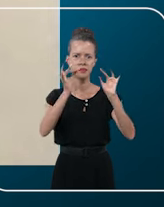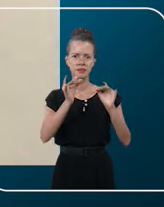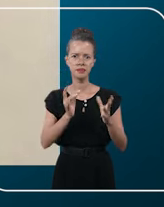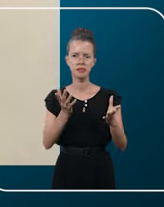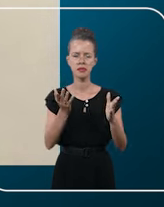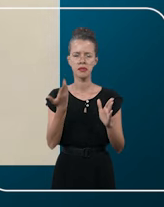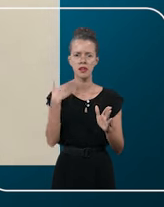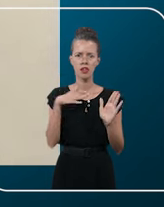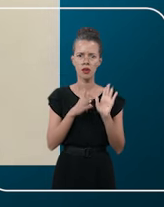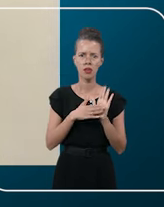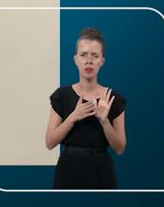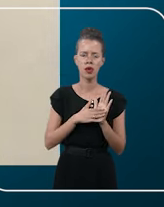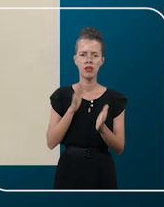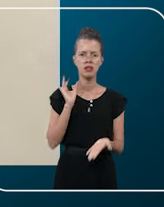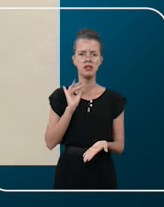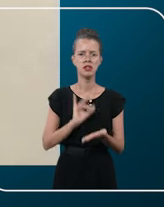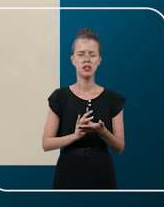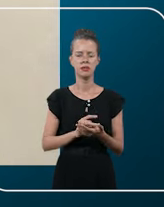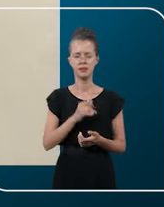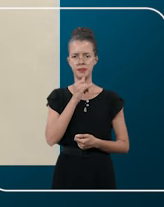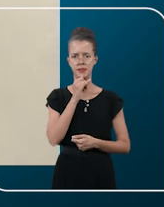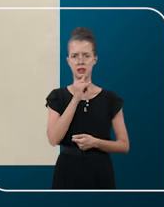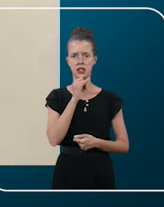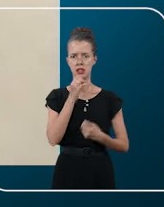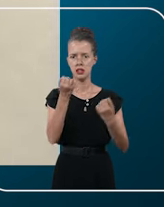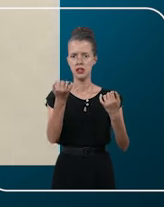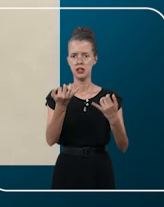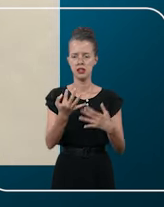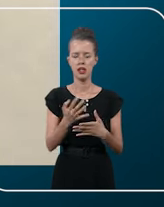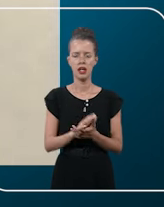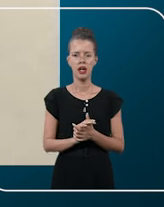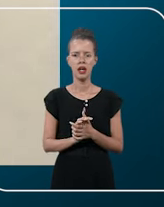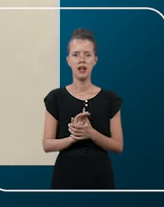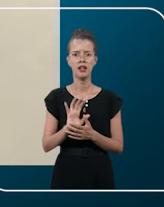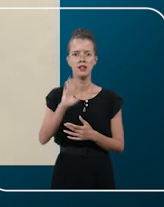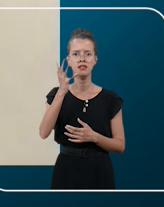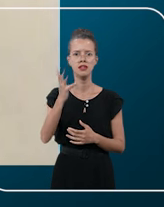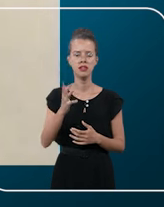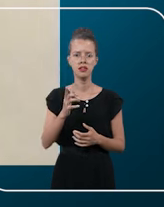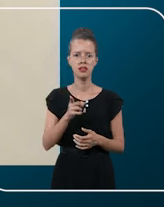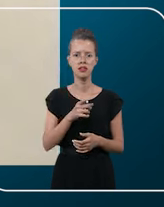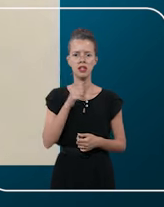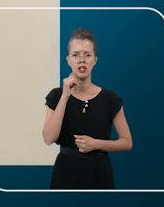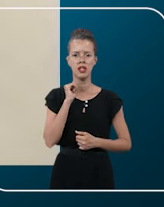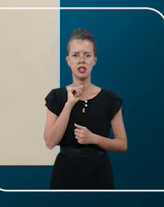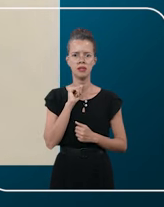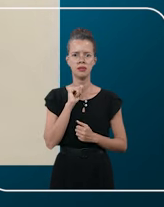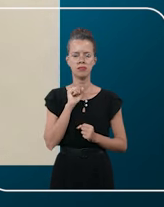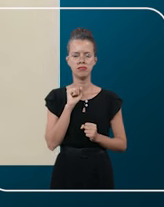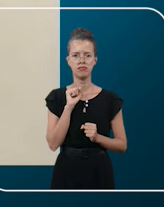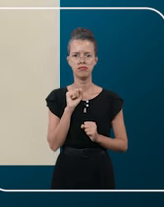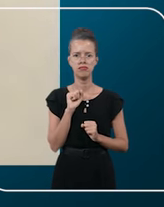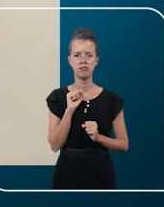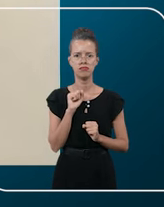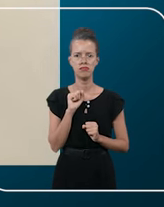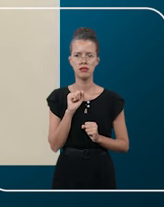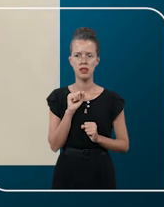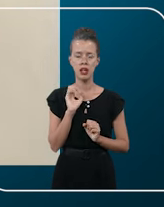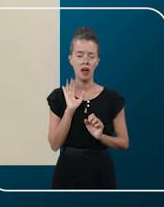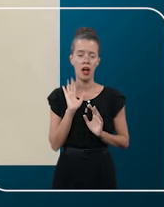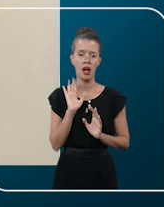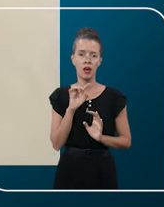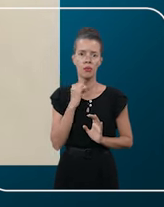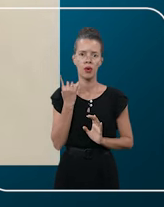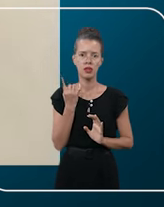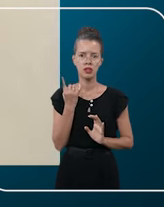Vamos tomar, por exemplo, uma situação trágica em que tenha ocorrido a morte e a família